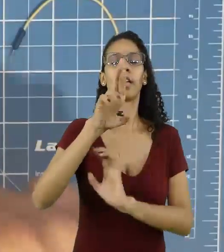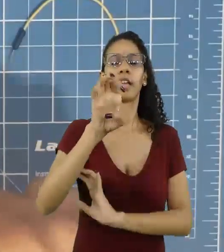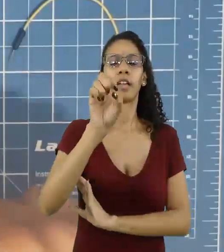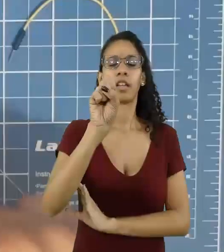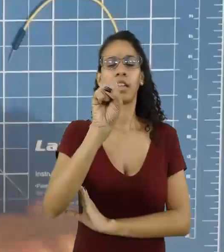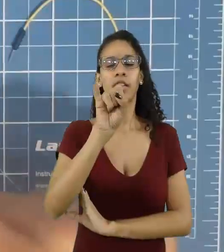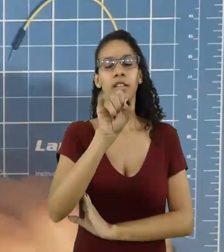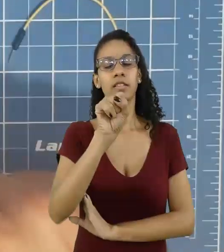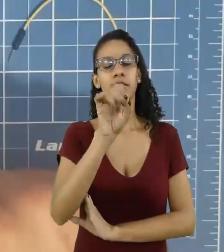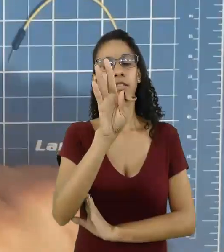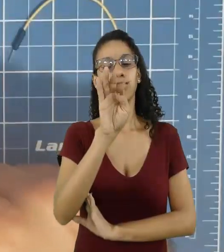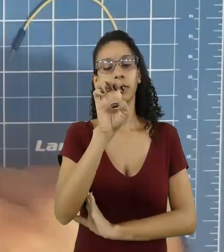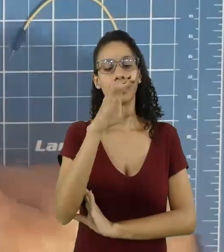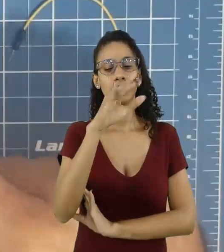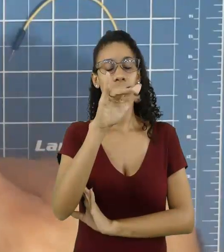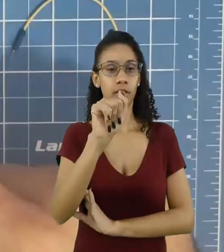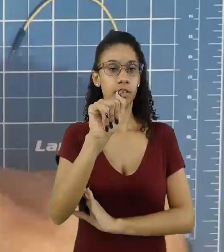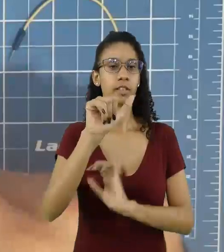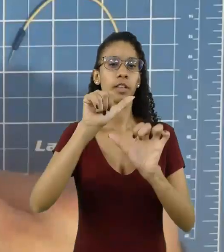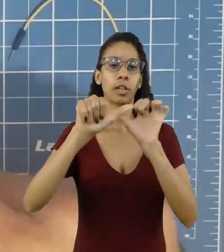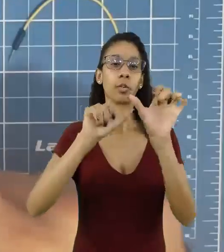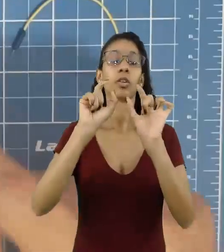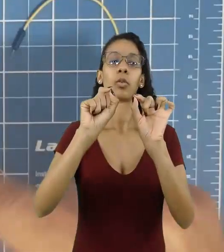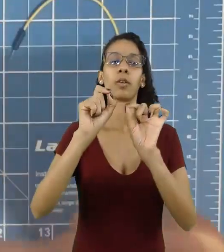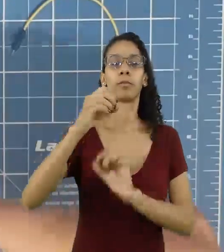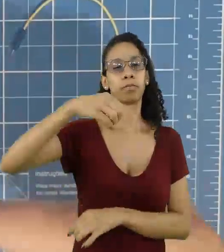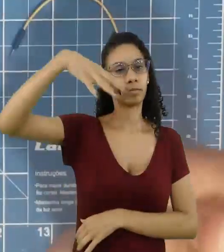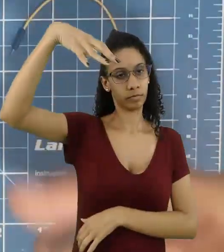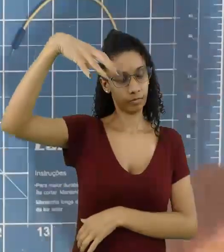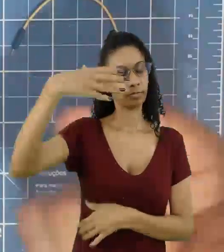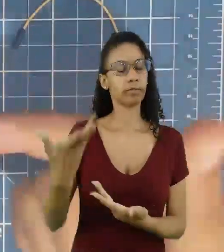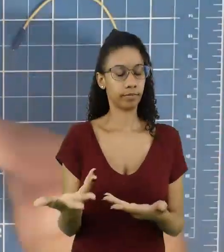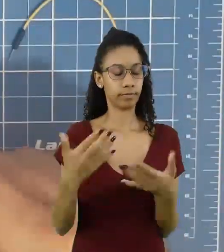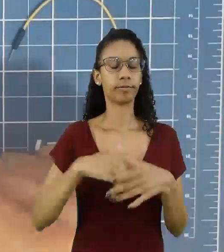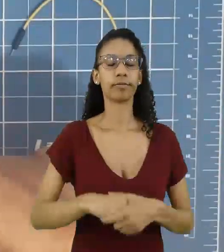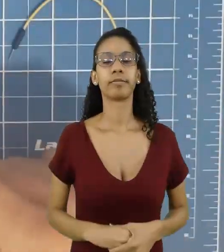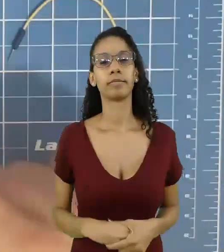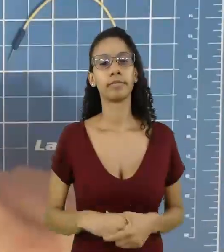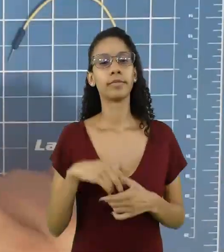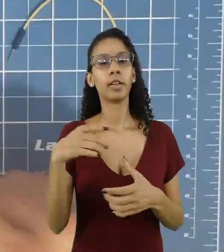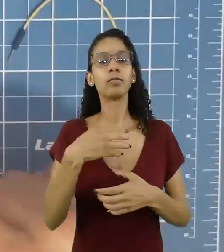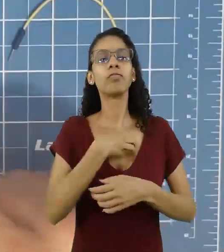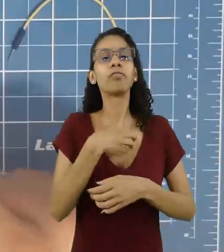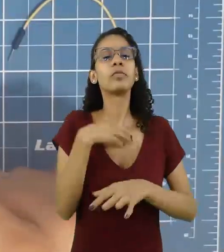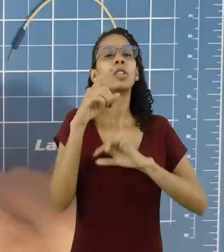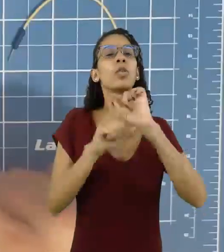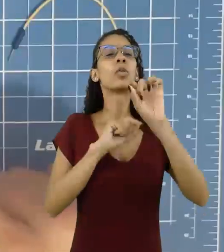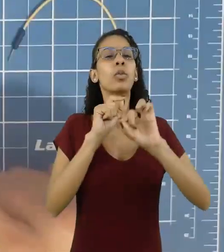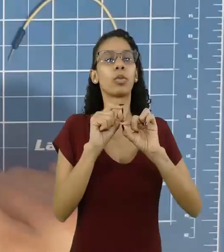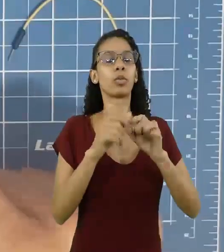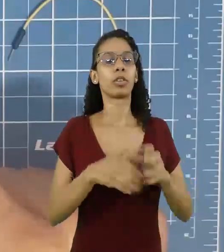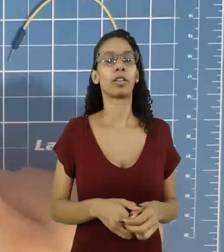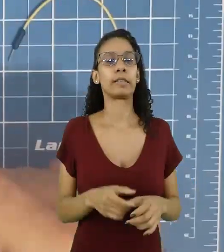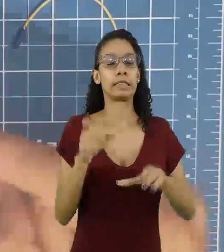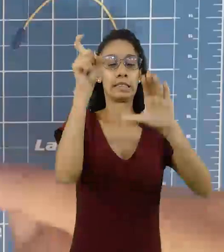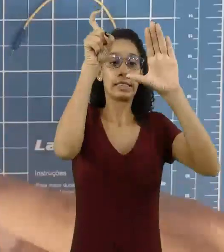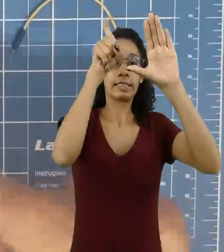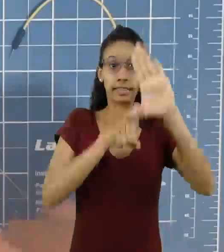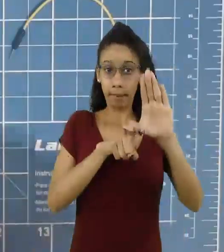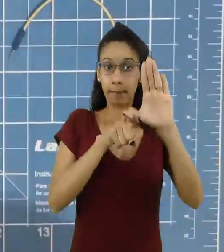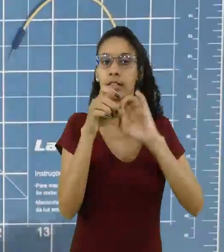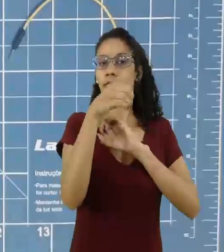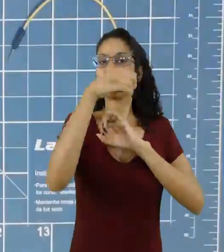que é variável. É uma resistência, mas tem sua resistência variável com a luz, é o LDR, né? É um sensor que a resistência